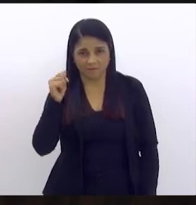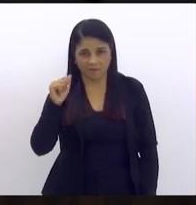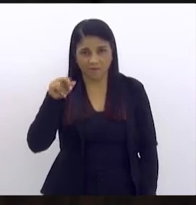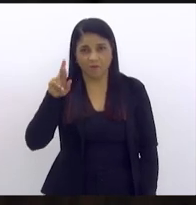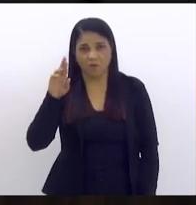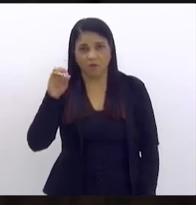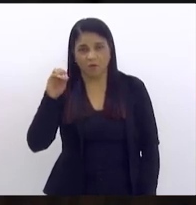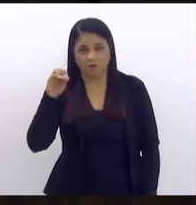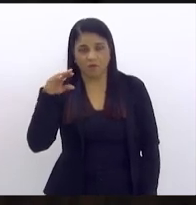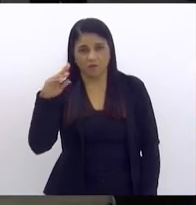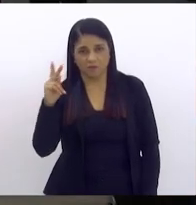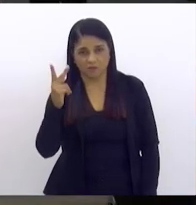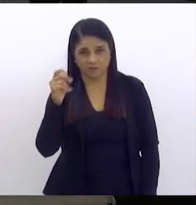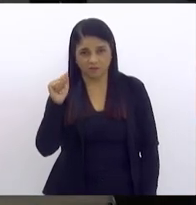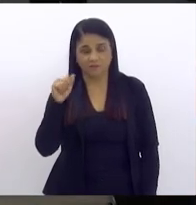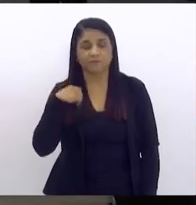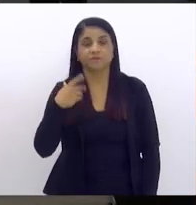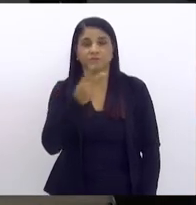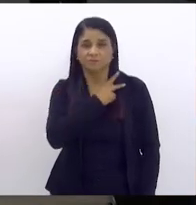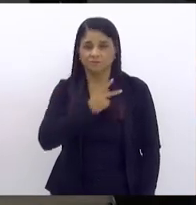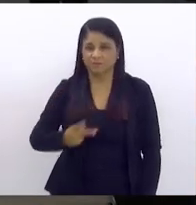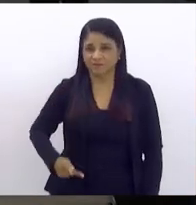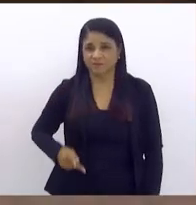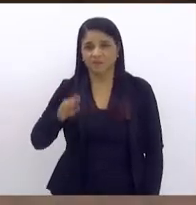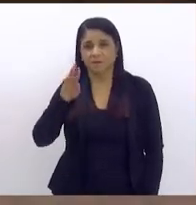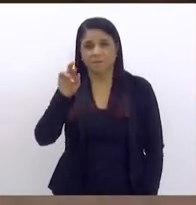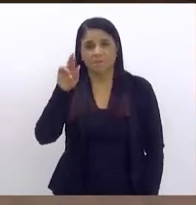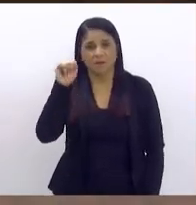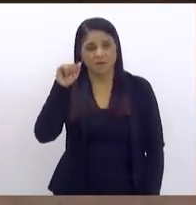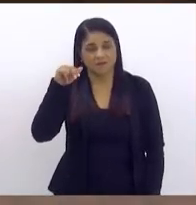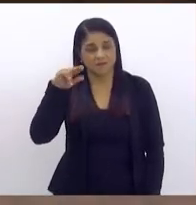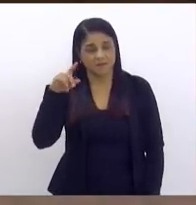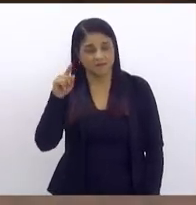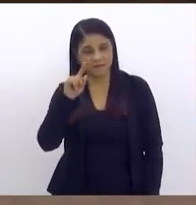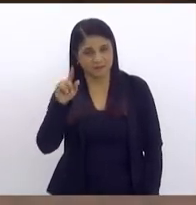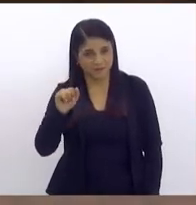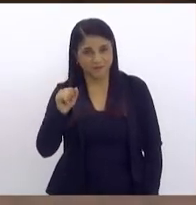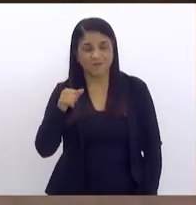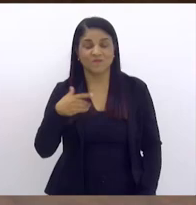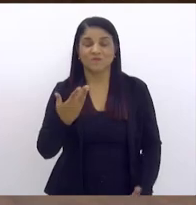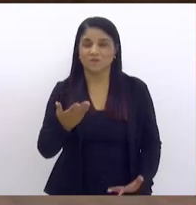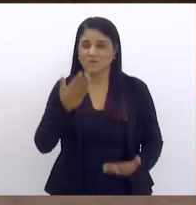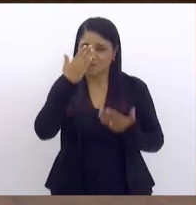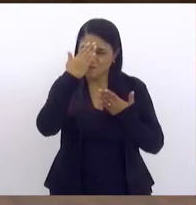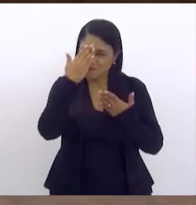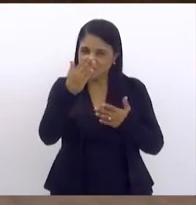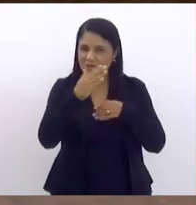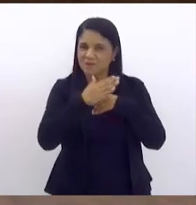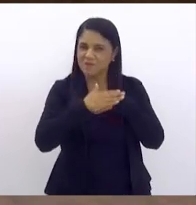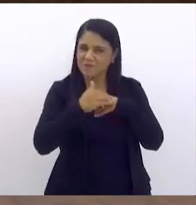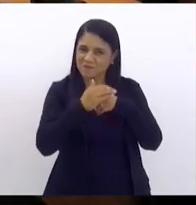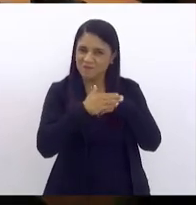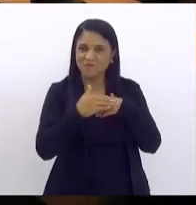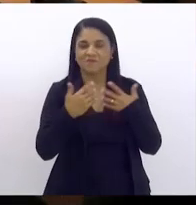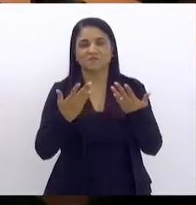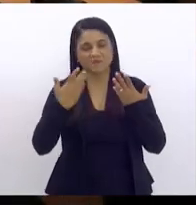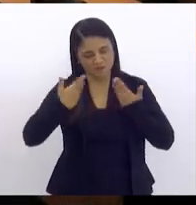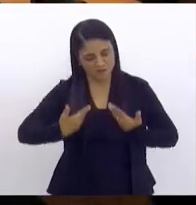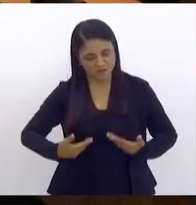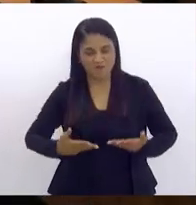elegante. Presidente Brazão, obrigada pela gentileza. Eu quero, inicialmente, falando aqui com a deputada